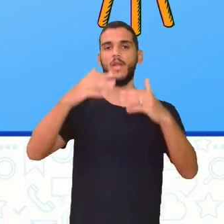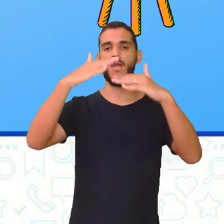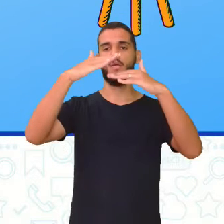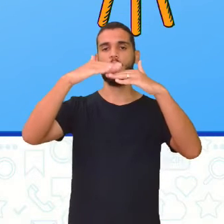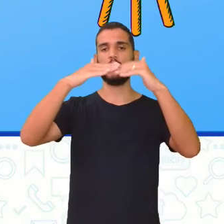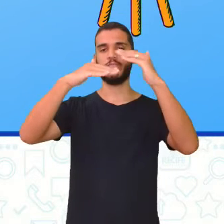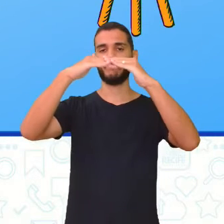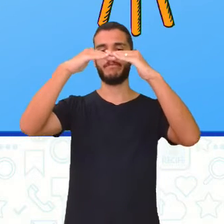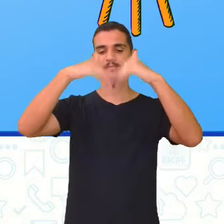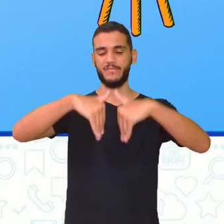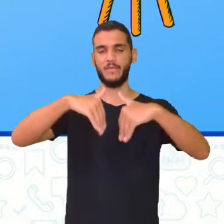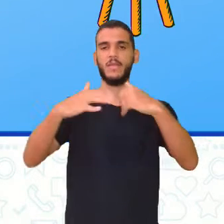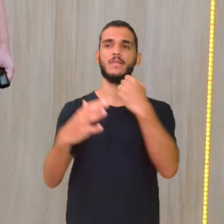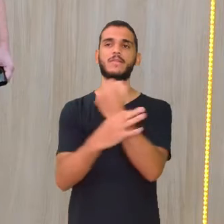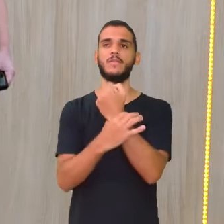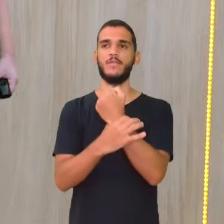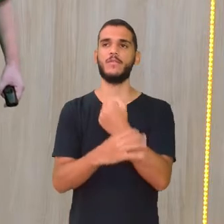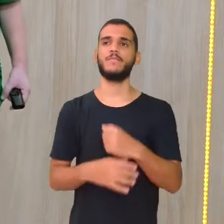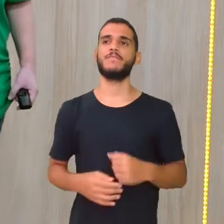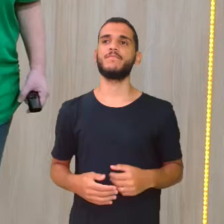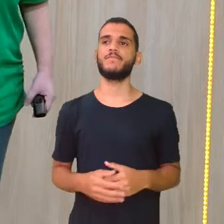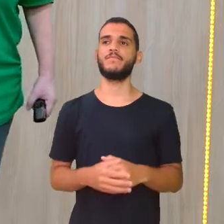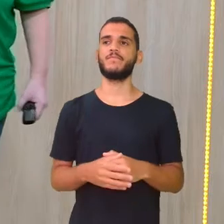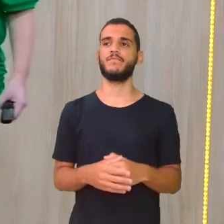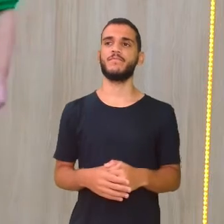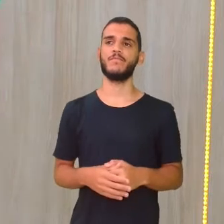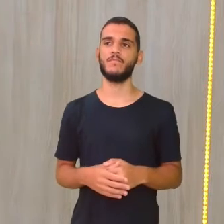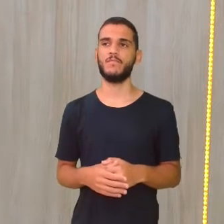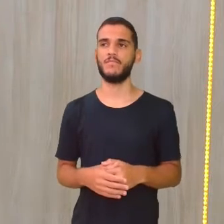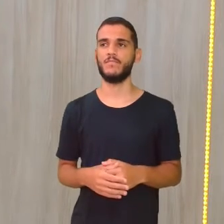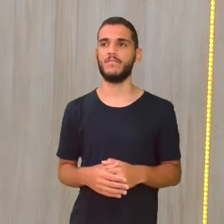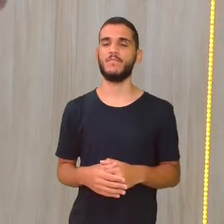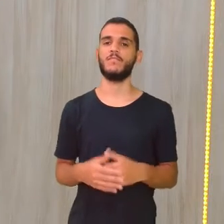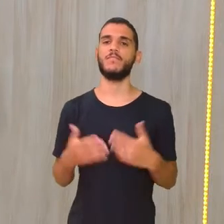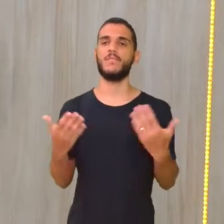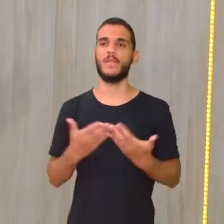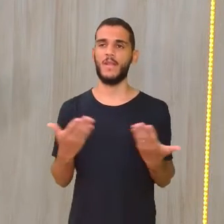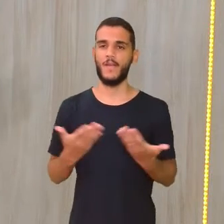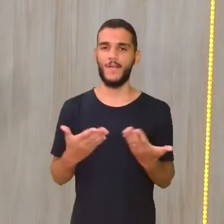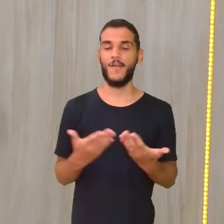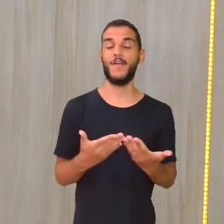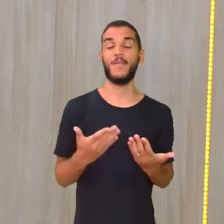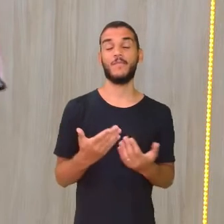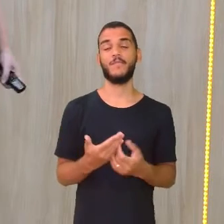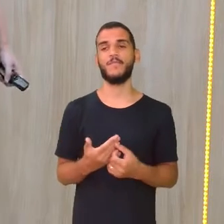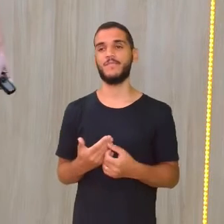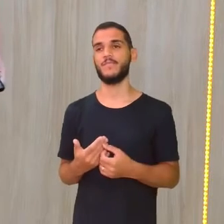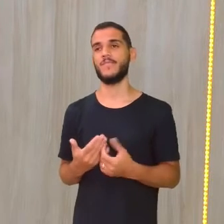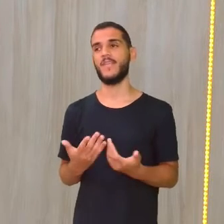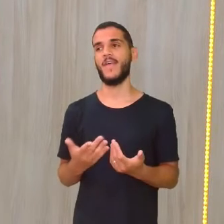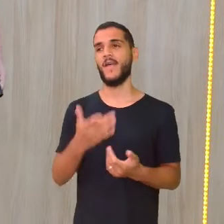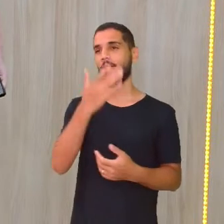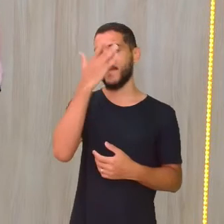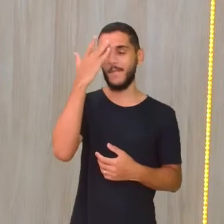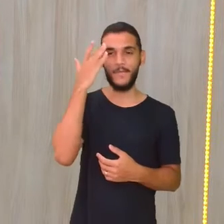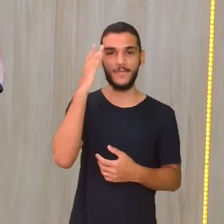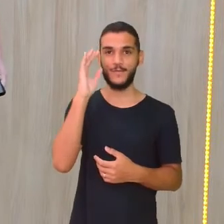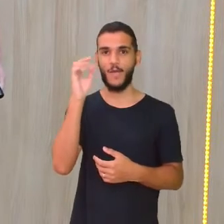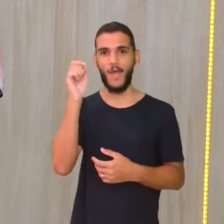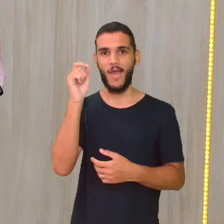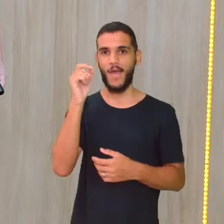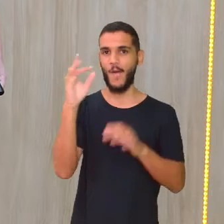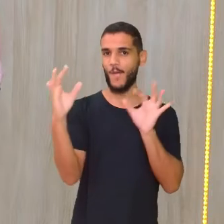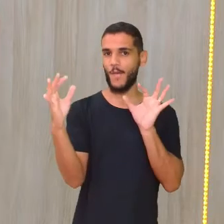cair. E aqui, olha só, a turma hoje em dia, antenada,